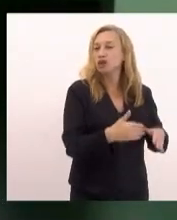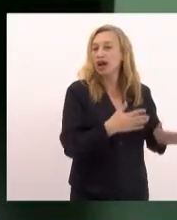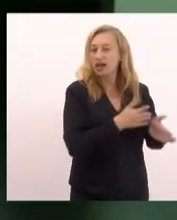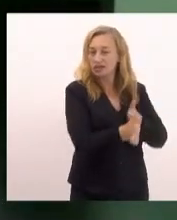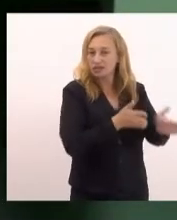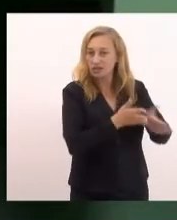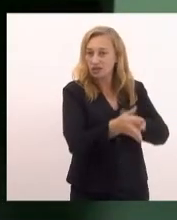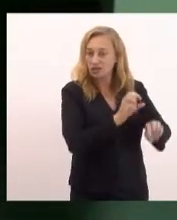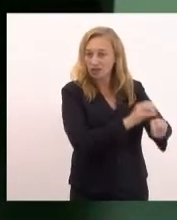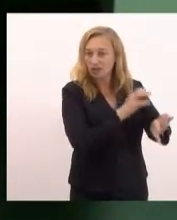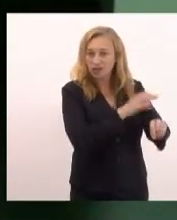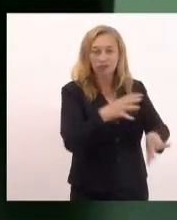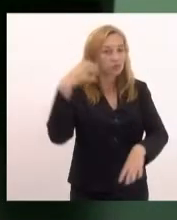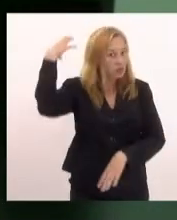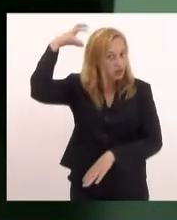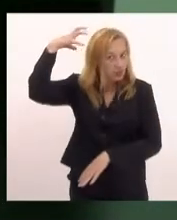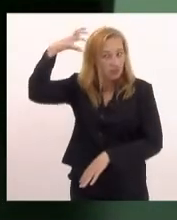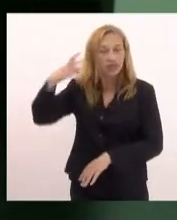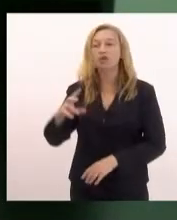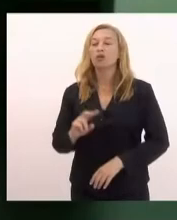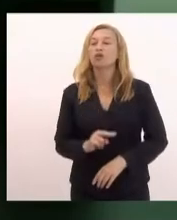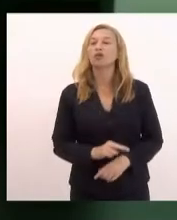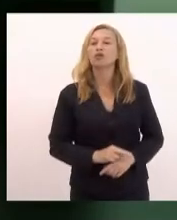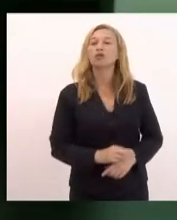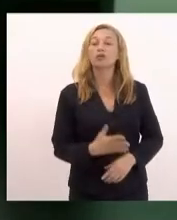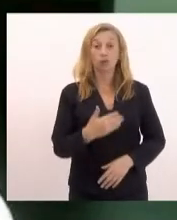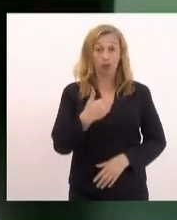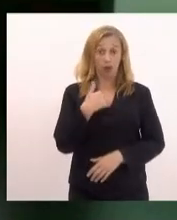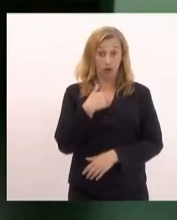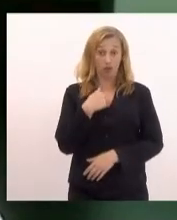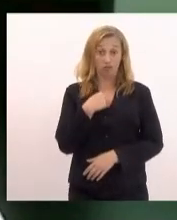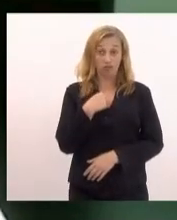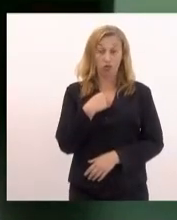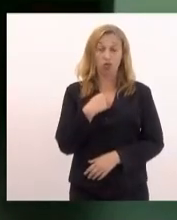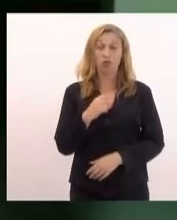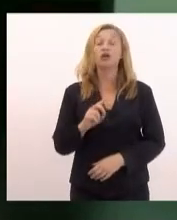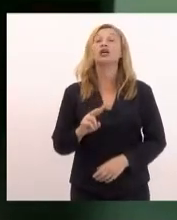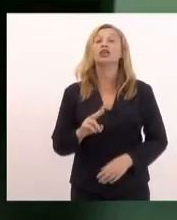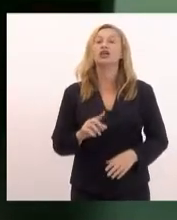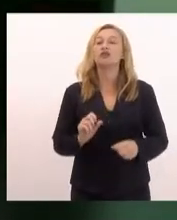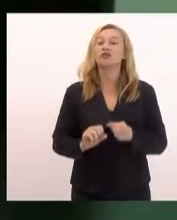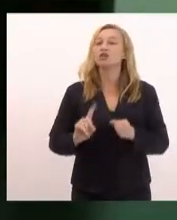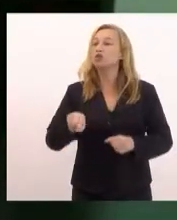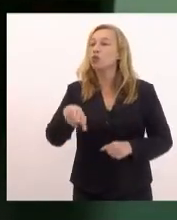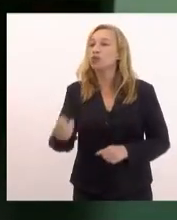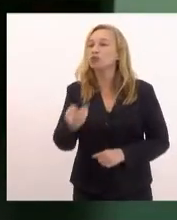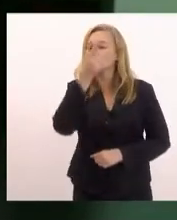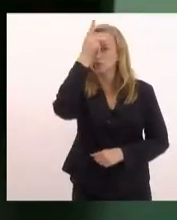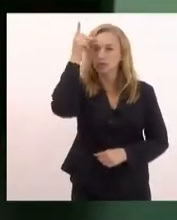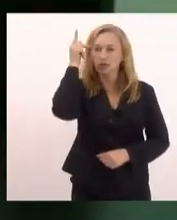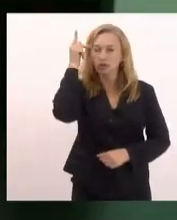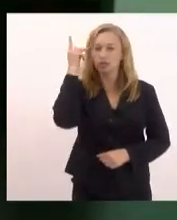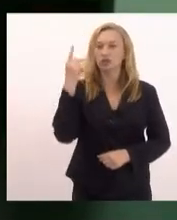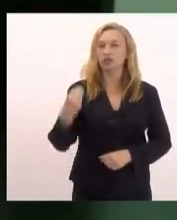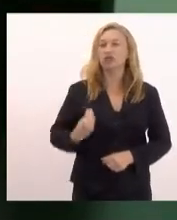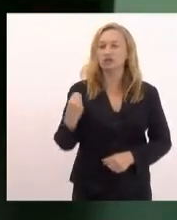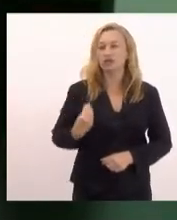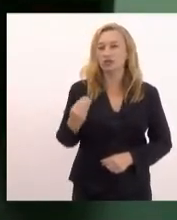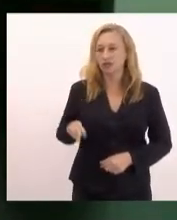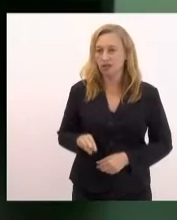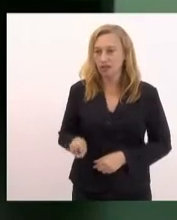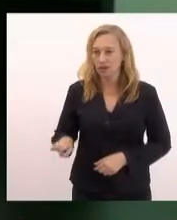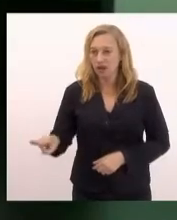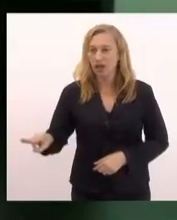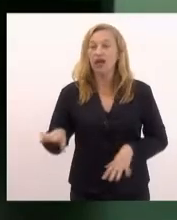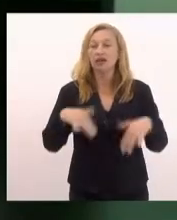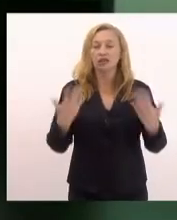com Marielle Franco, seja como fez comigo e faz com tantas e outras pessoas que vivem na Maré.